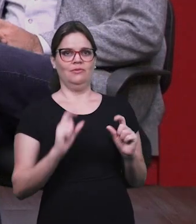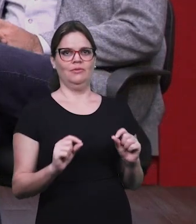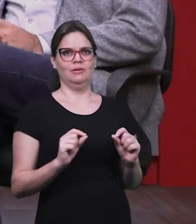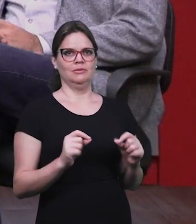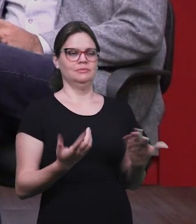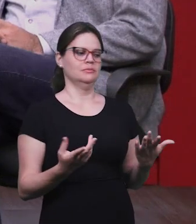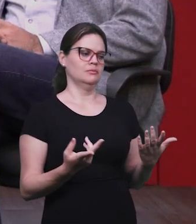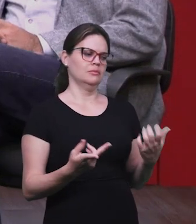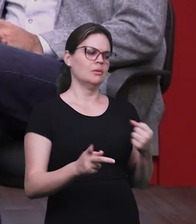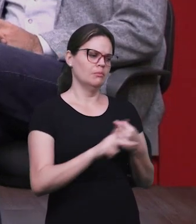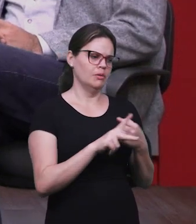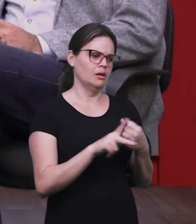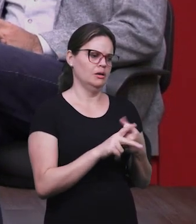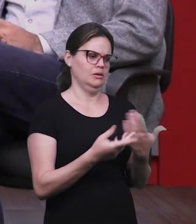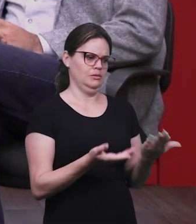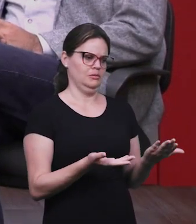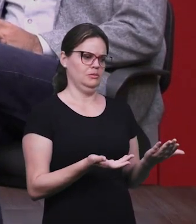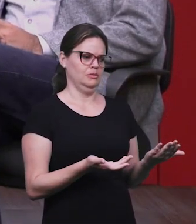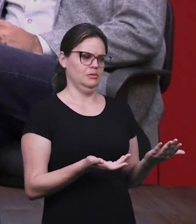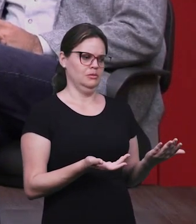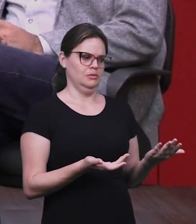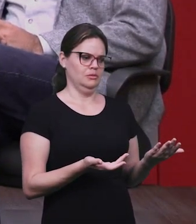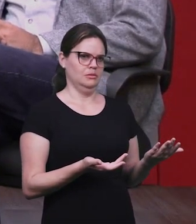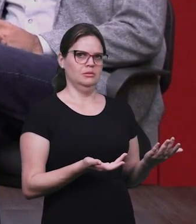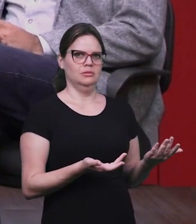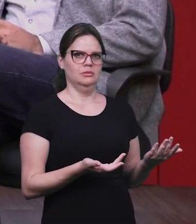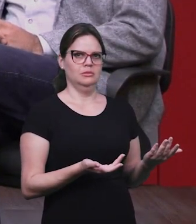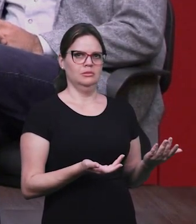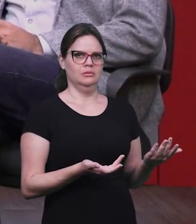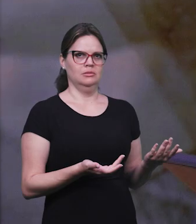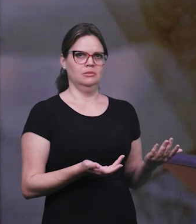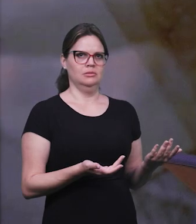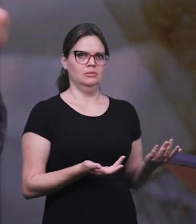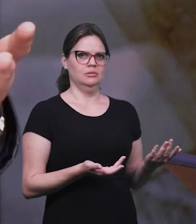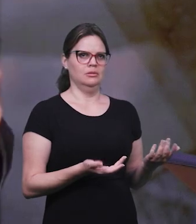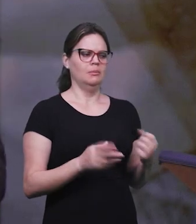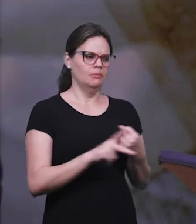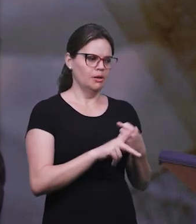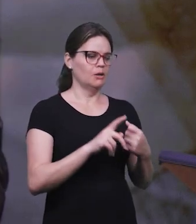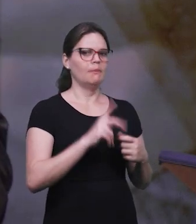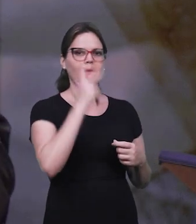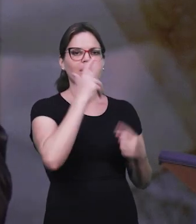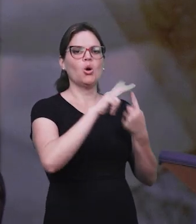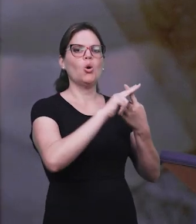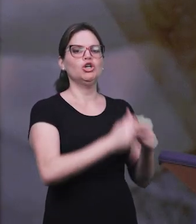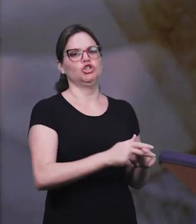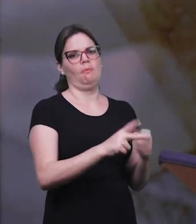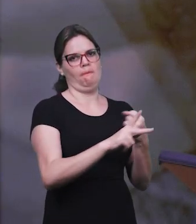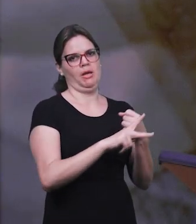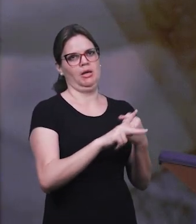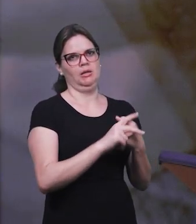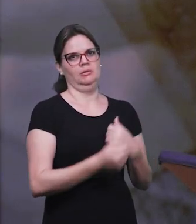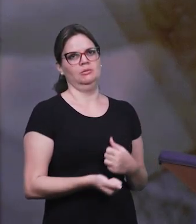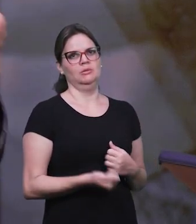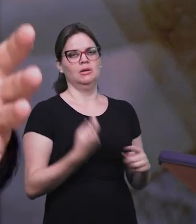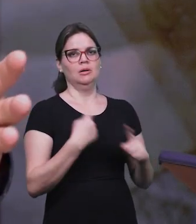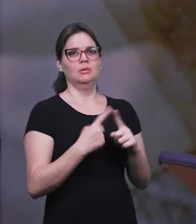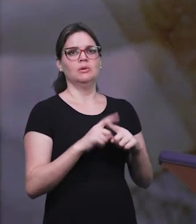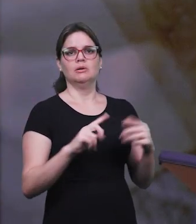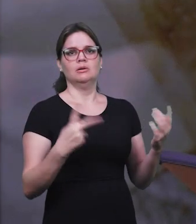diz assim, Pedro, né? Ele foi digno de repreensão, né? Que Pedro